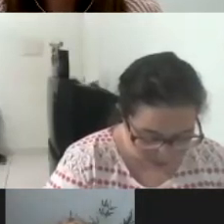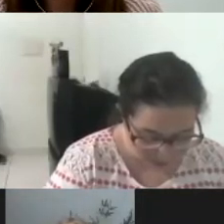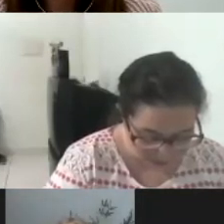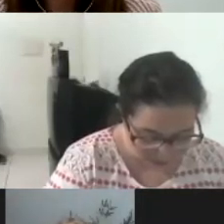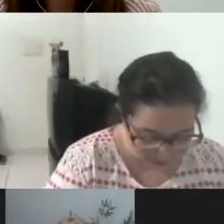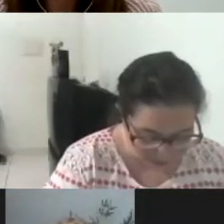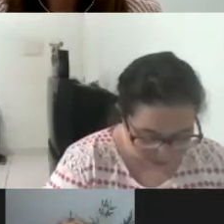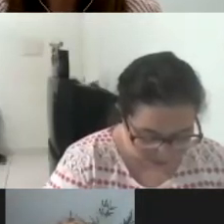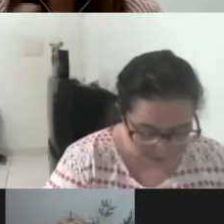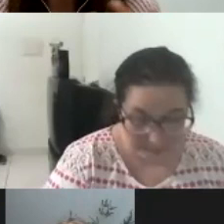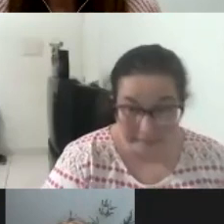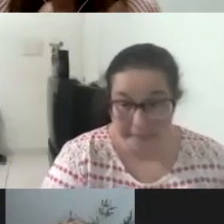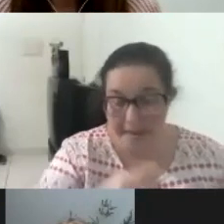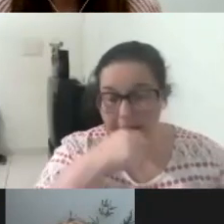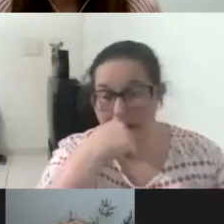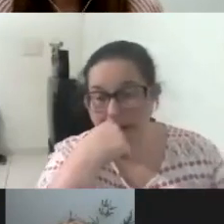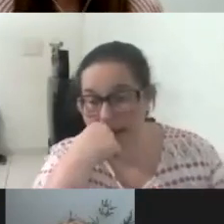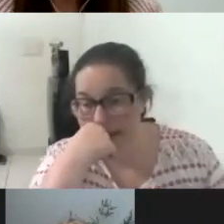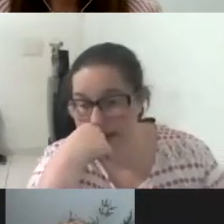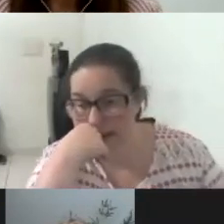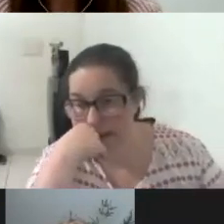você produzir, você tem que estar